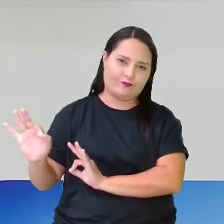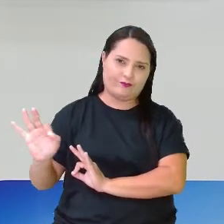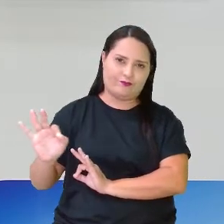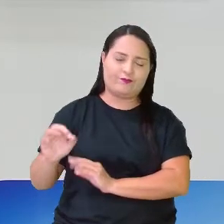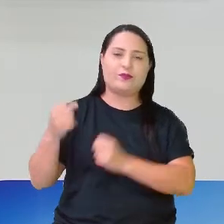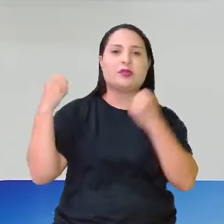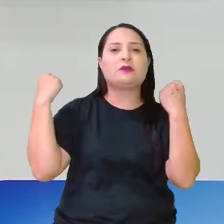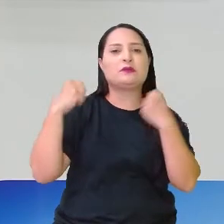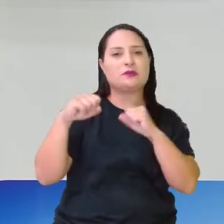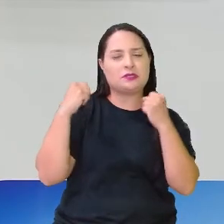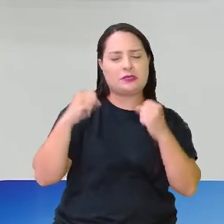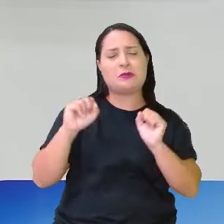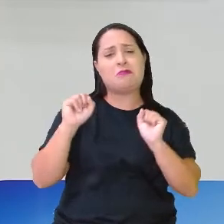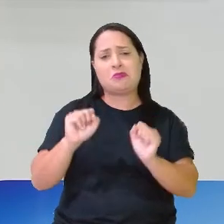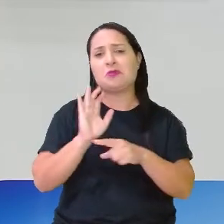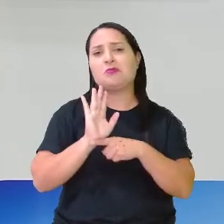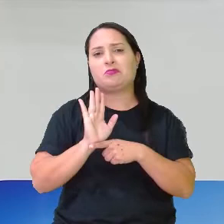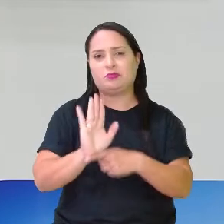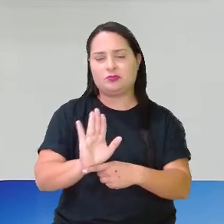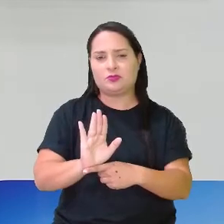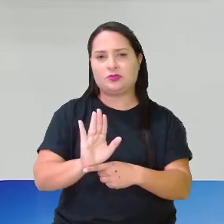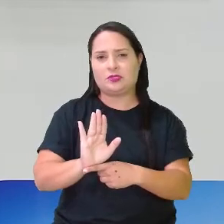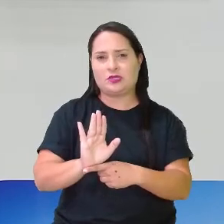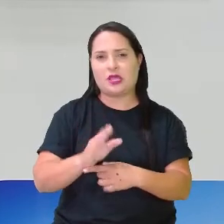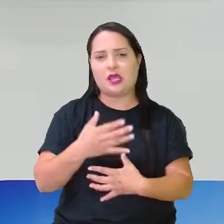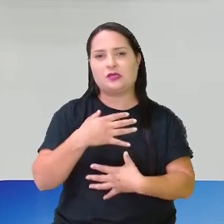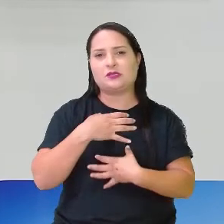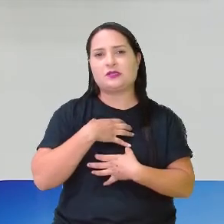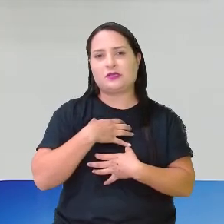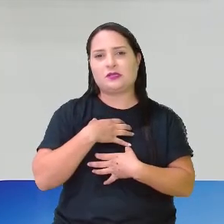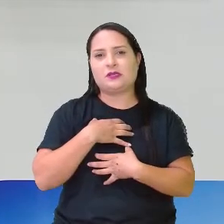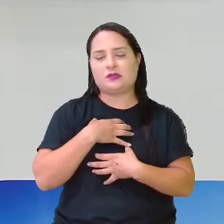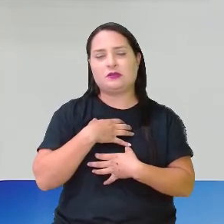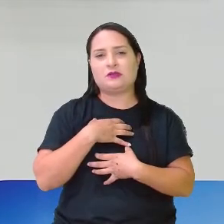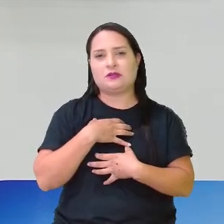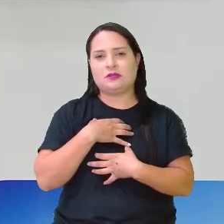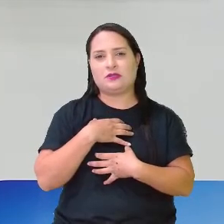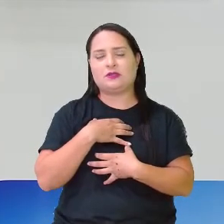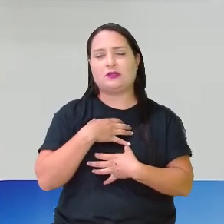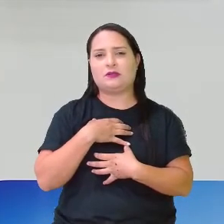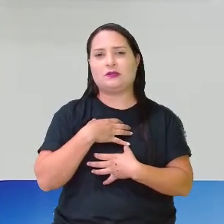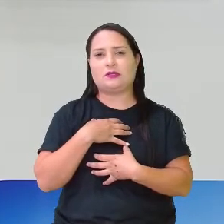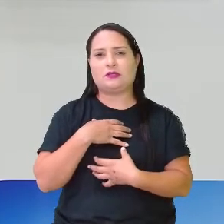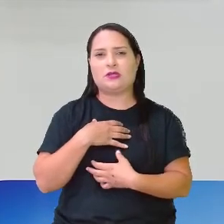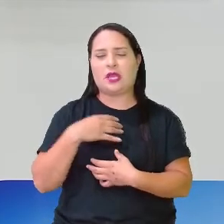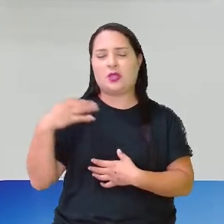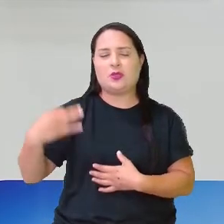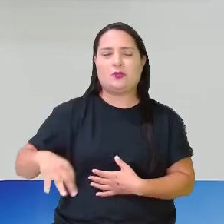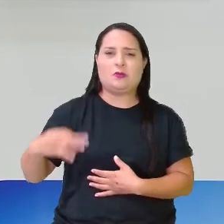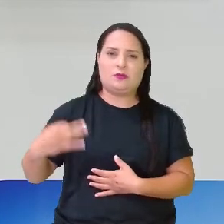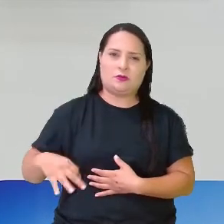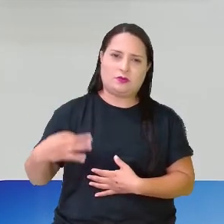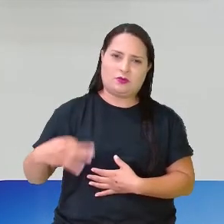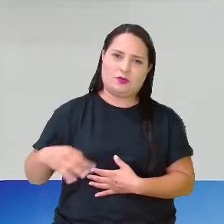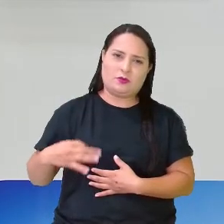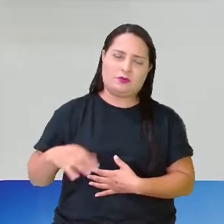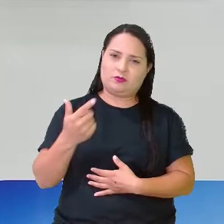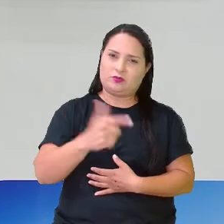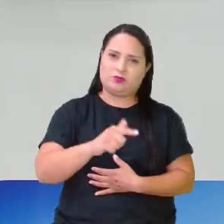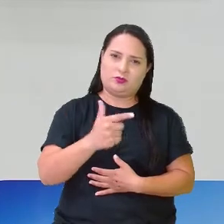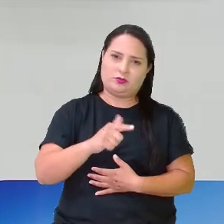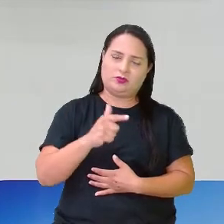exercício físico aí pode ajudar você a não sentir, né? Não chegar a sentir essas dores e esses